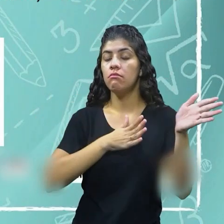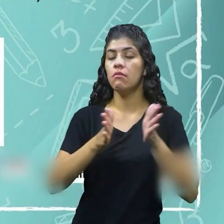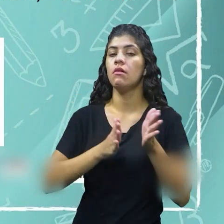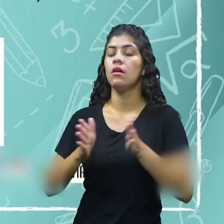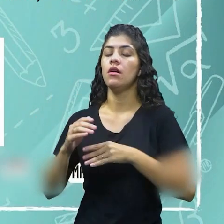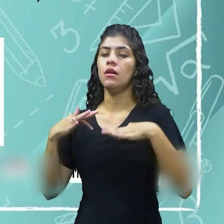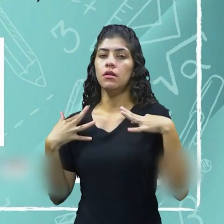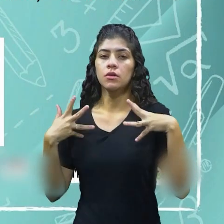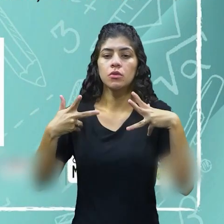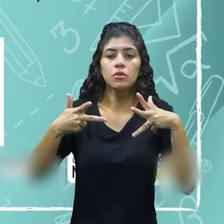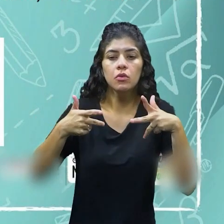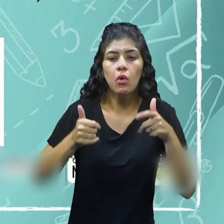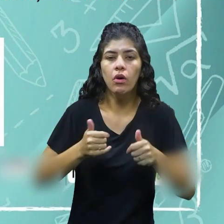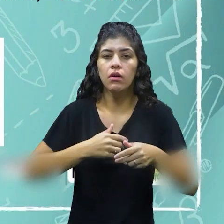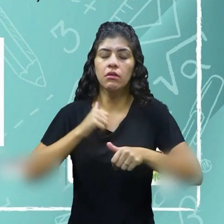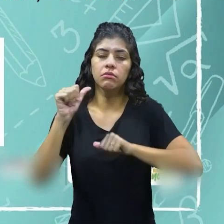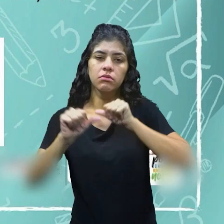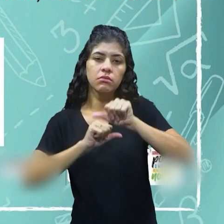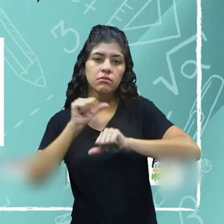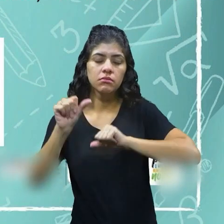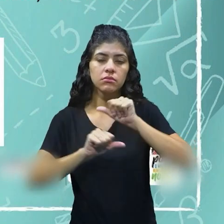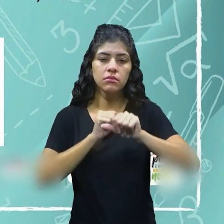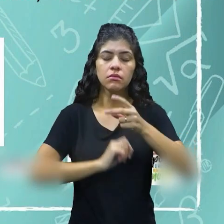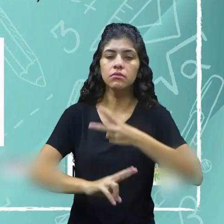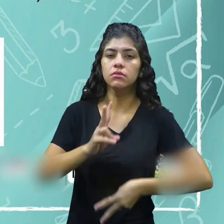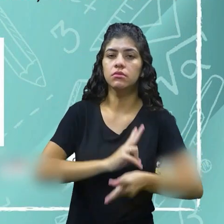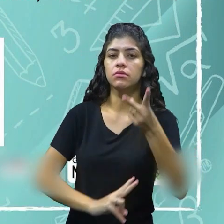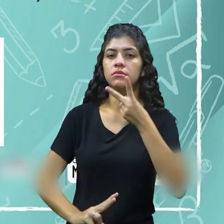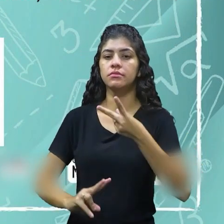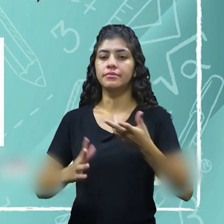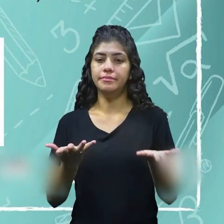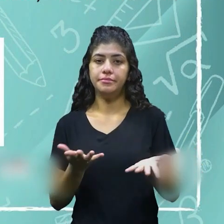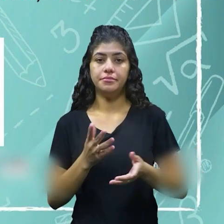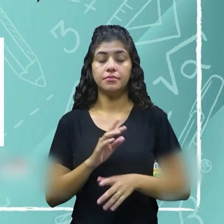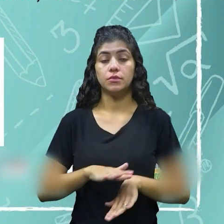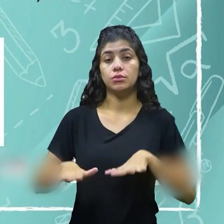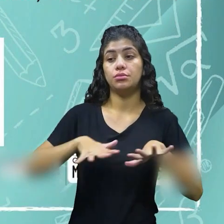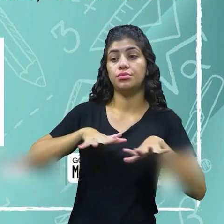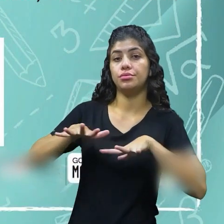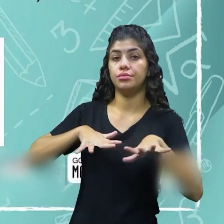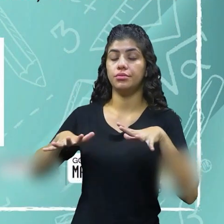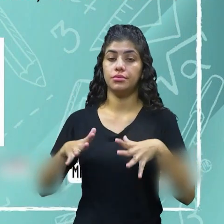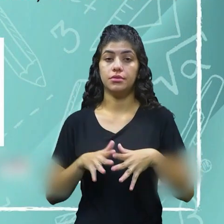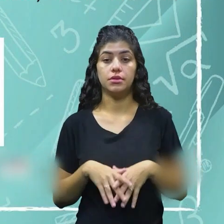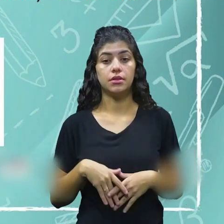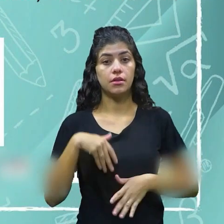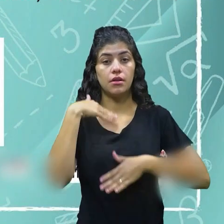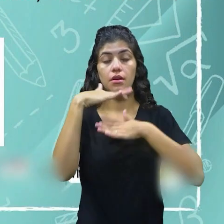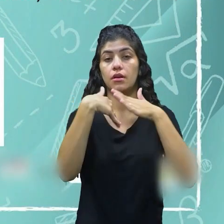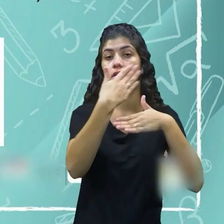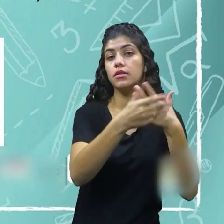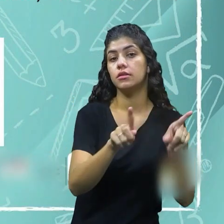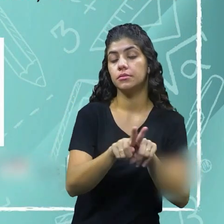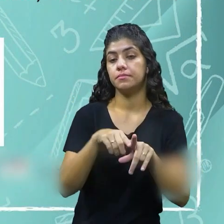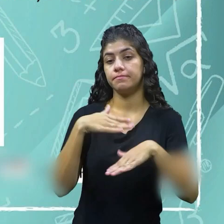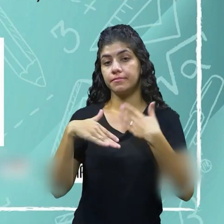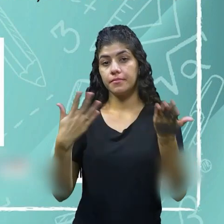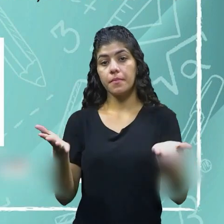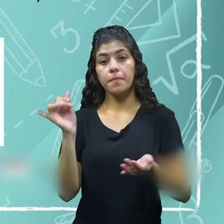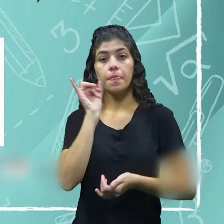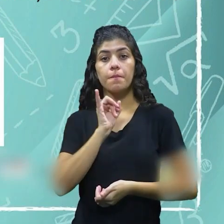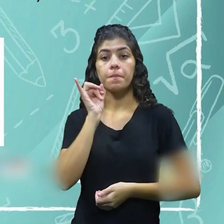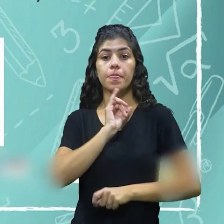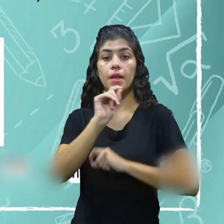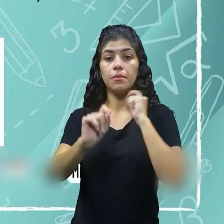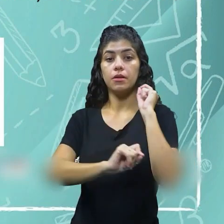tudo que esteja em constante mudança, atividade, animação, agitação, evolução e desenvolvimento. O exemplo do cinema